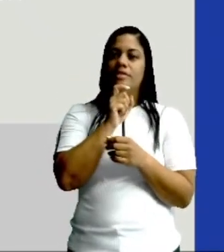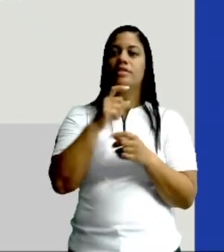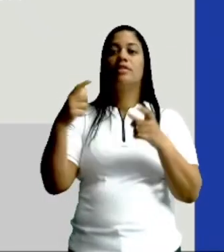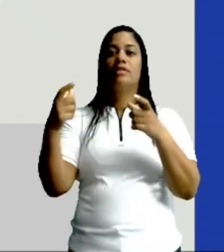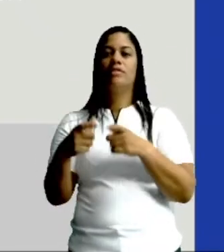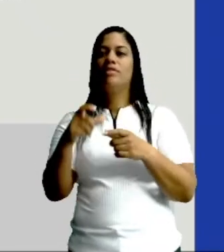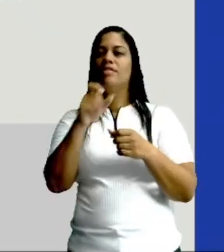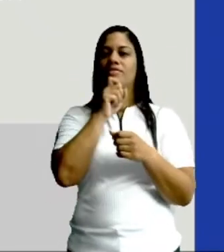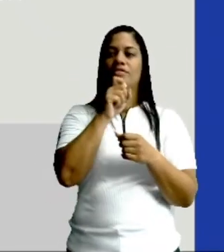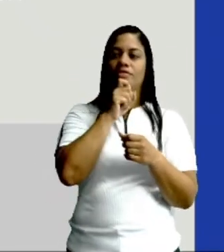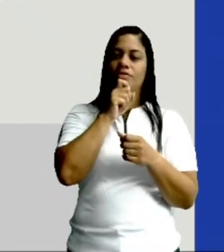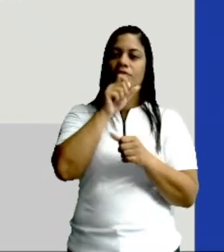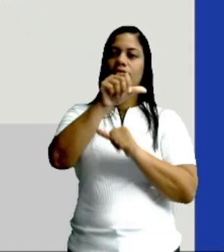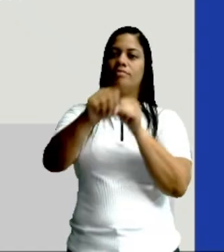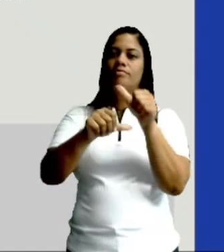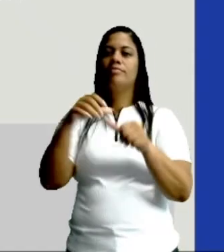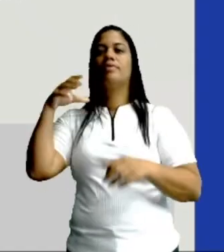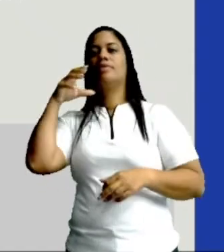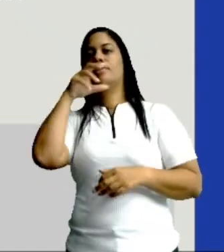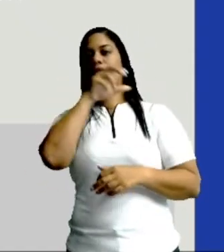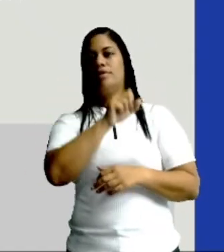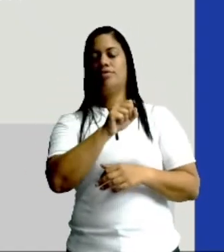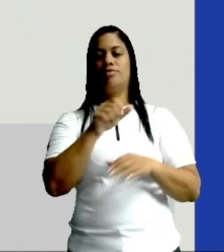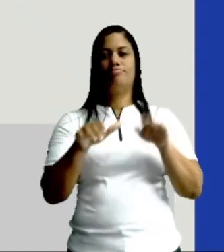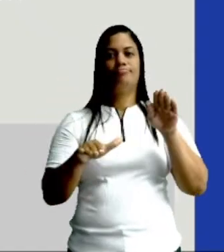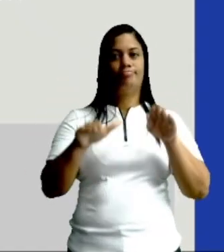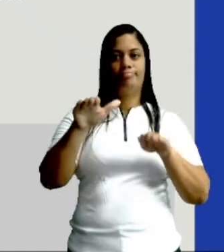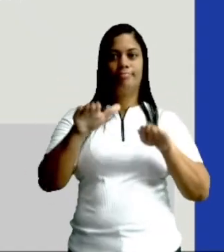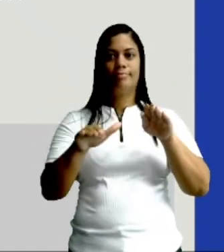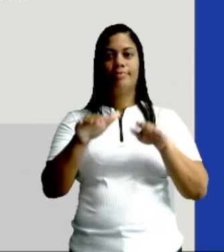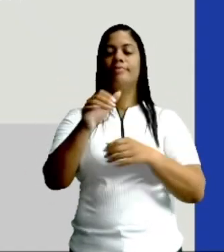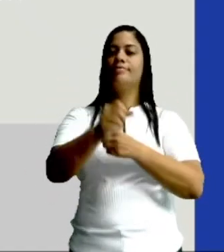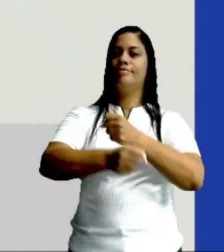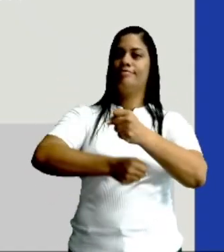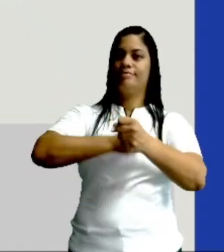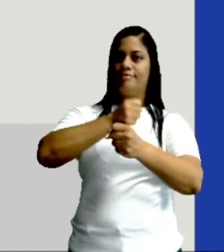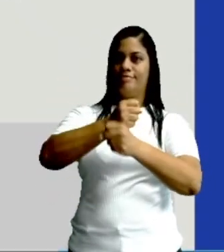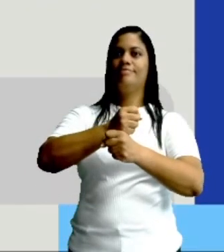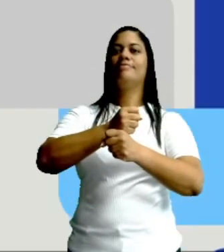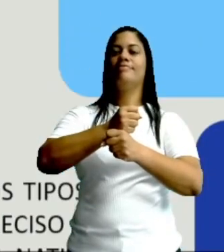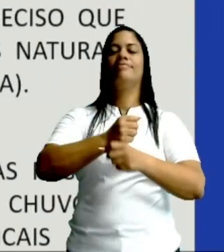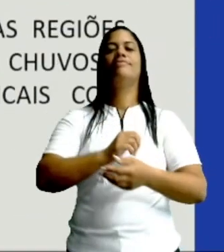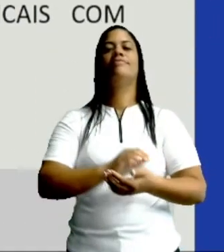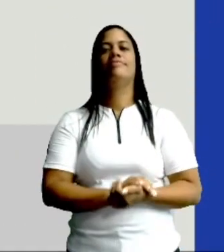em áreas frias vai estar um pouquinho mais quente. Aí vai depender também da estação do ano.